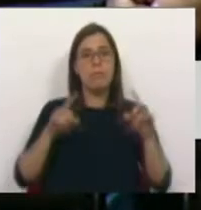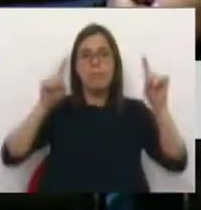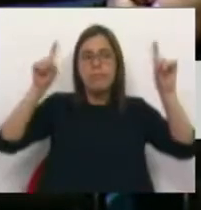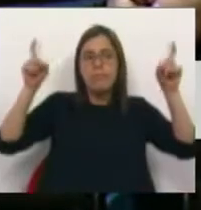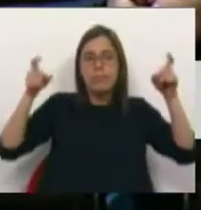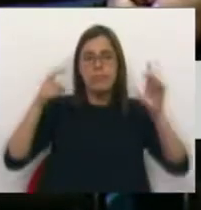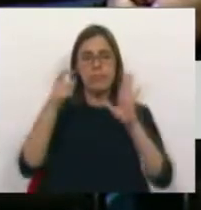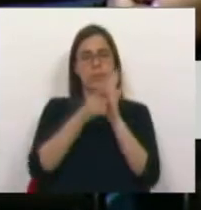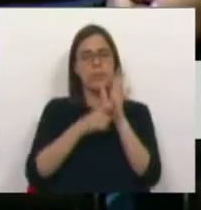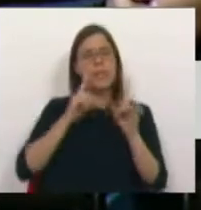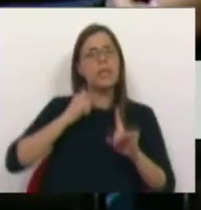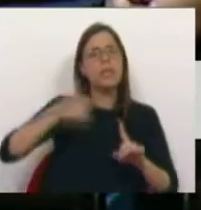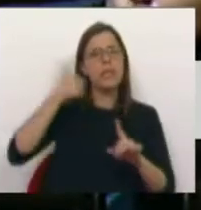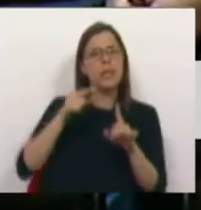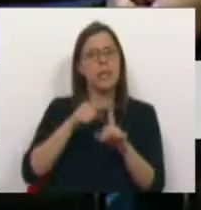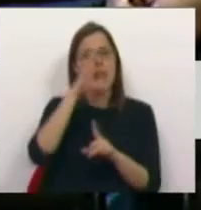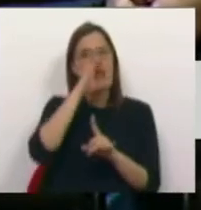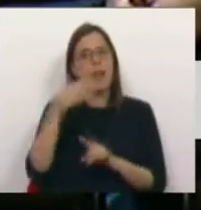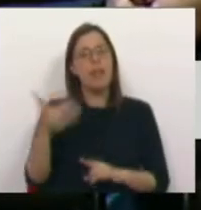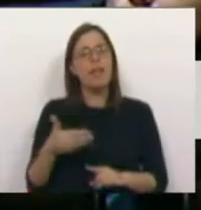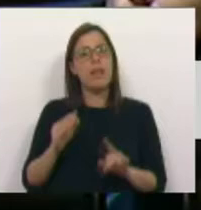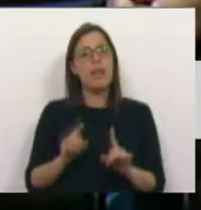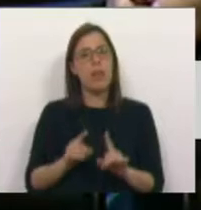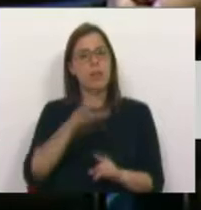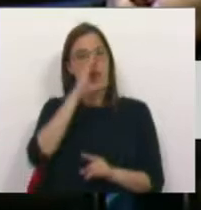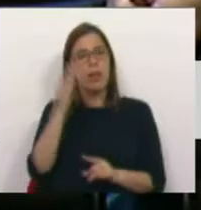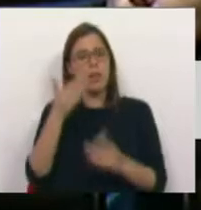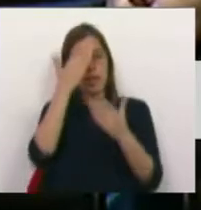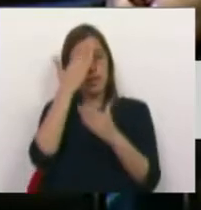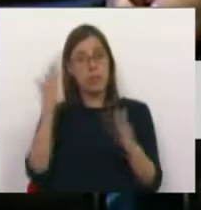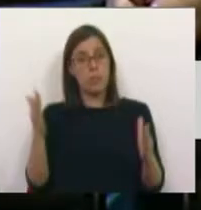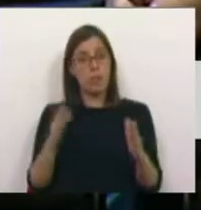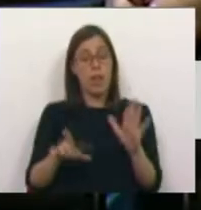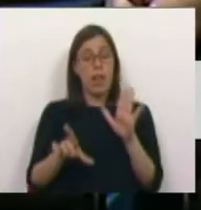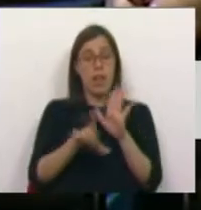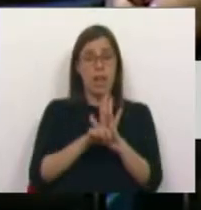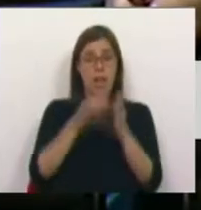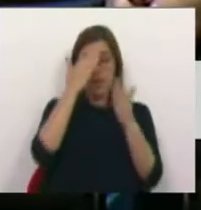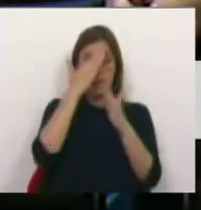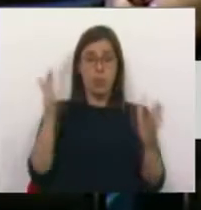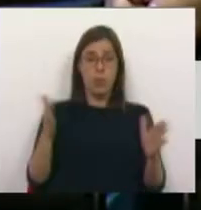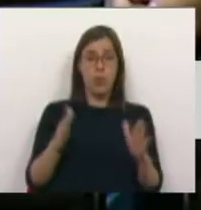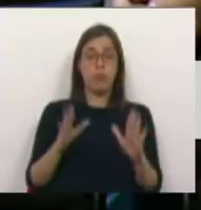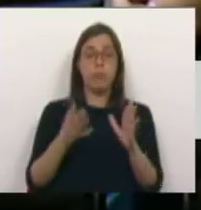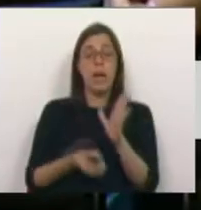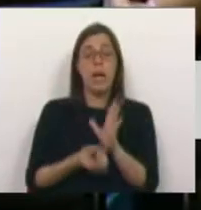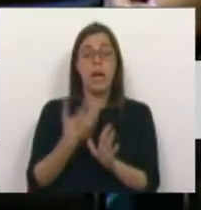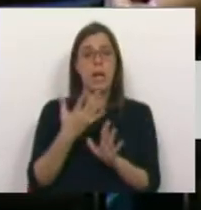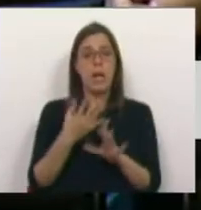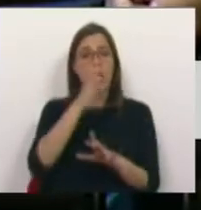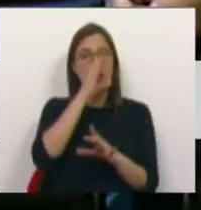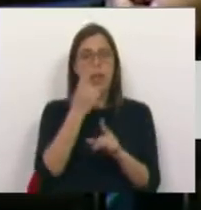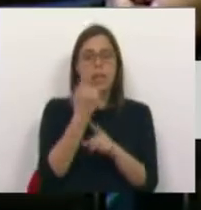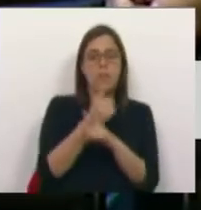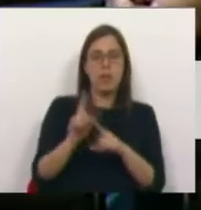parênteses aspectos essenciais do Estado de Direito democrático, da legalidade democrática e criar, portanto, Estados